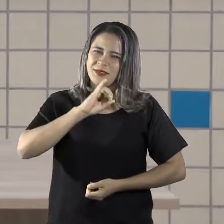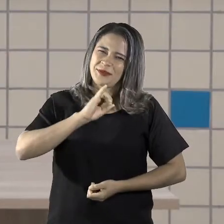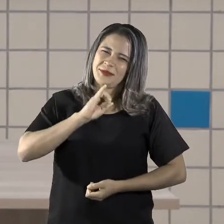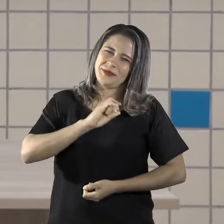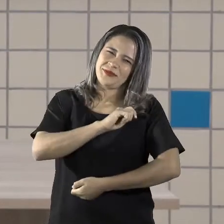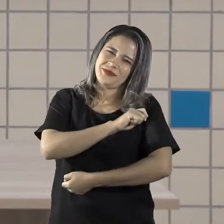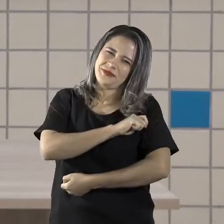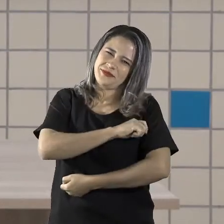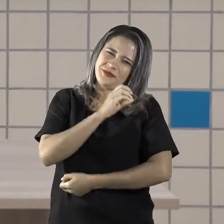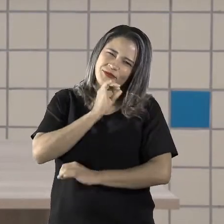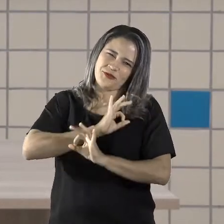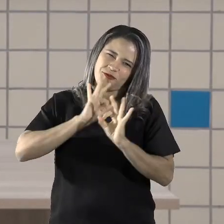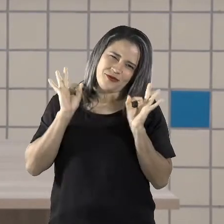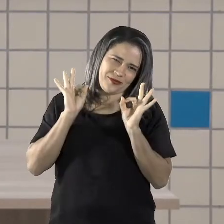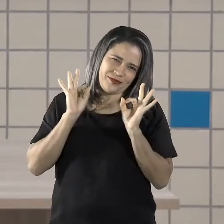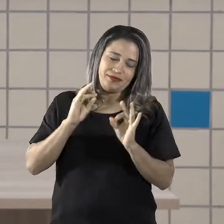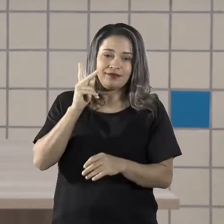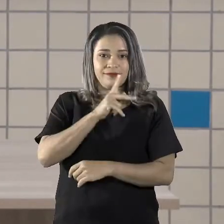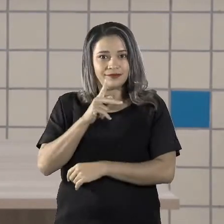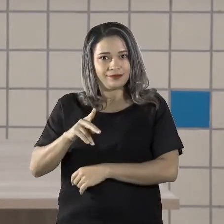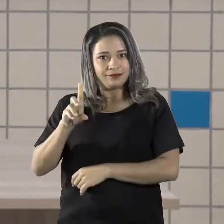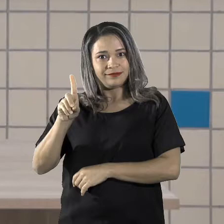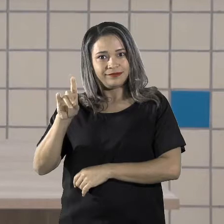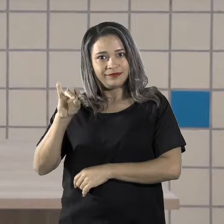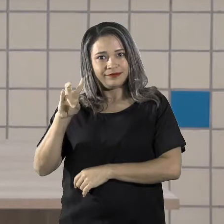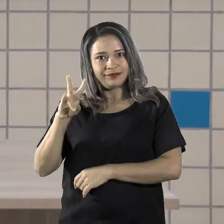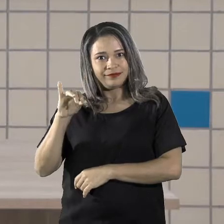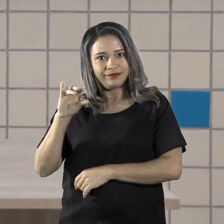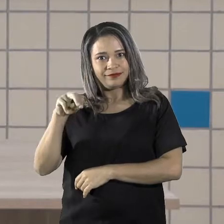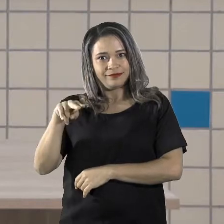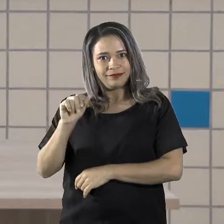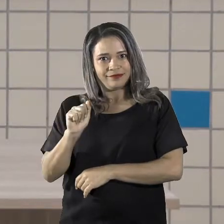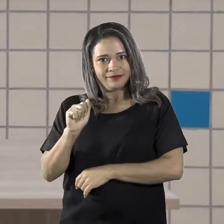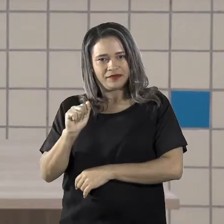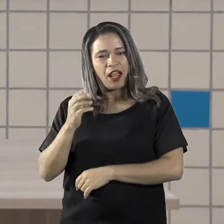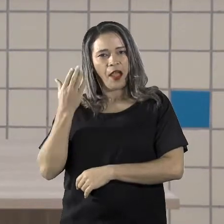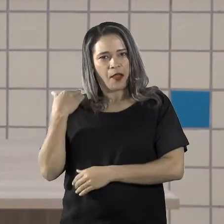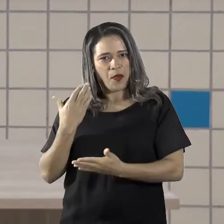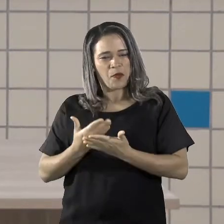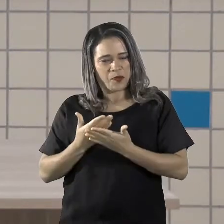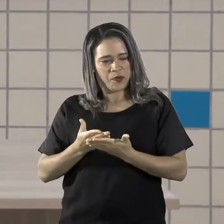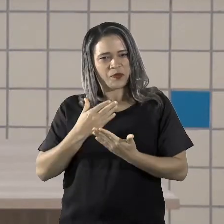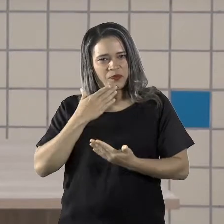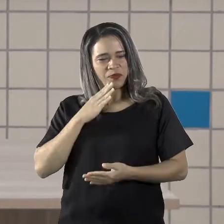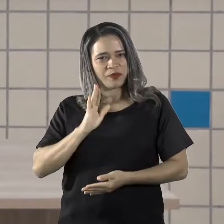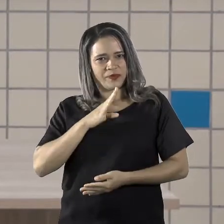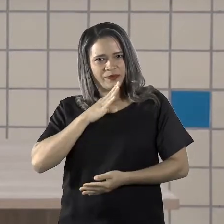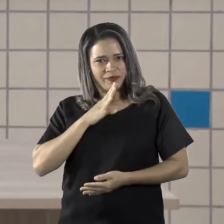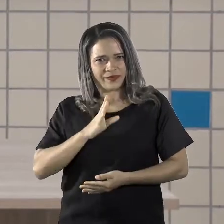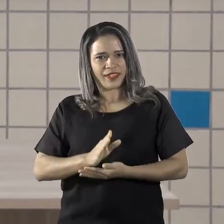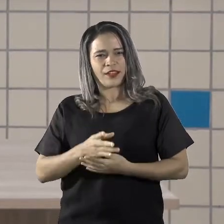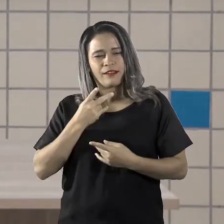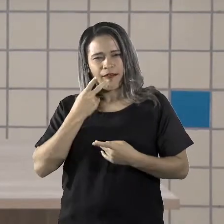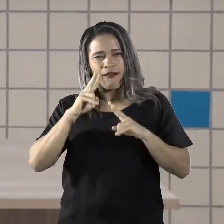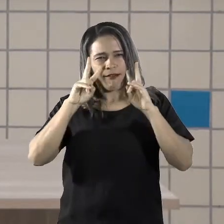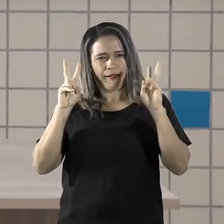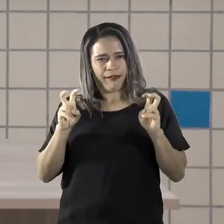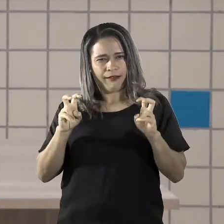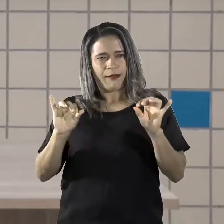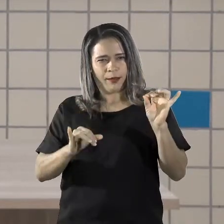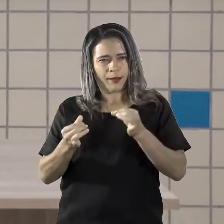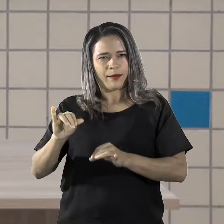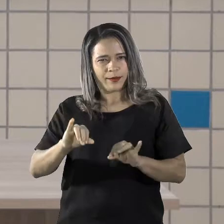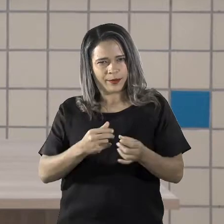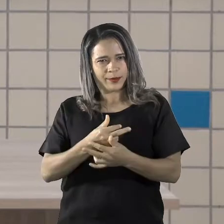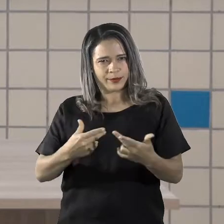pessoal, tudo jóia? Sou a professora Divina Anne. Na aula passada a gente já se conheceu. Nós falamos sobre elementos químicos